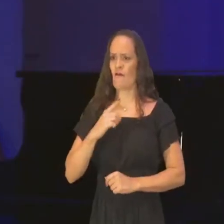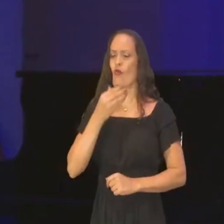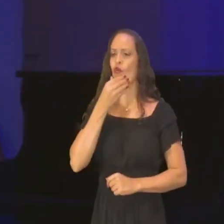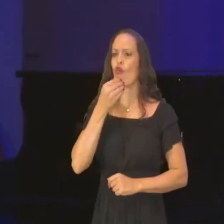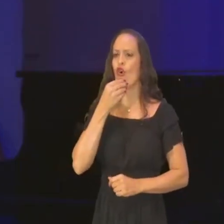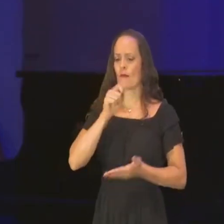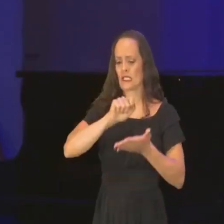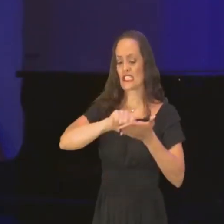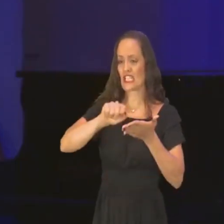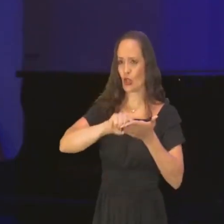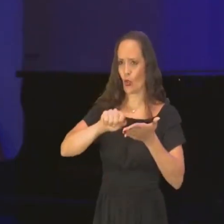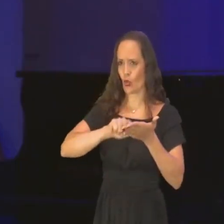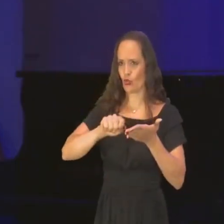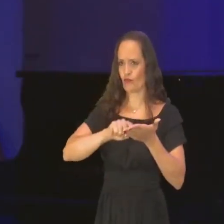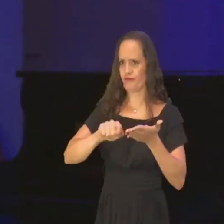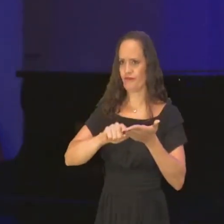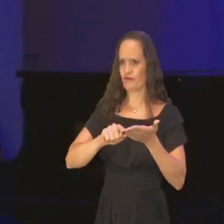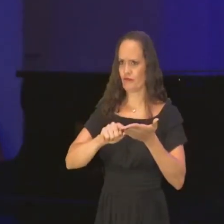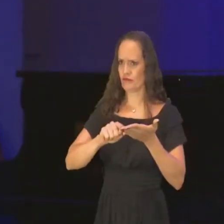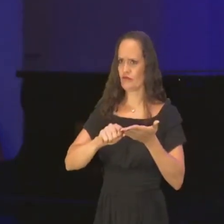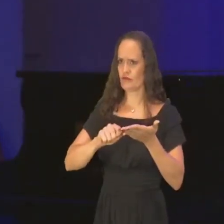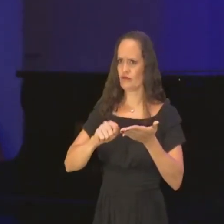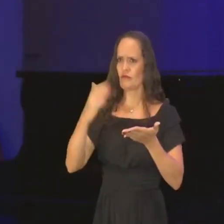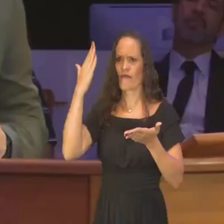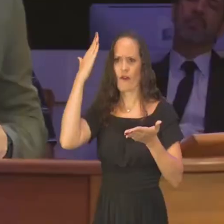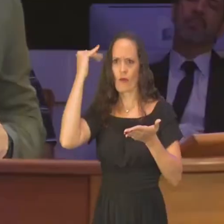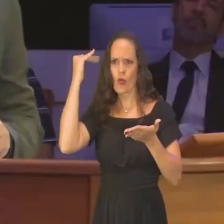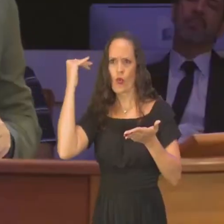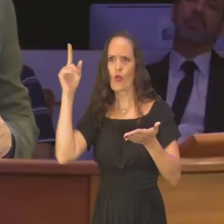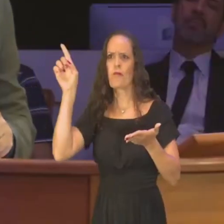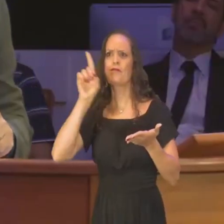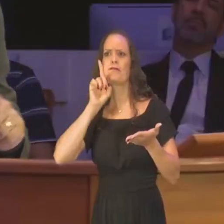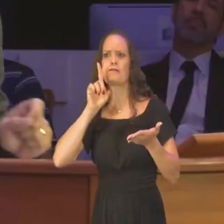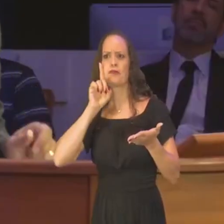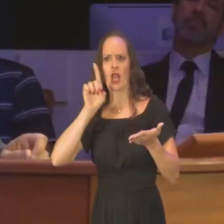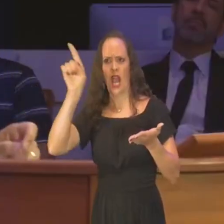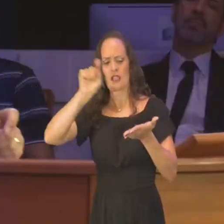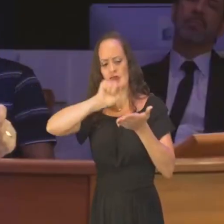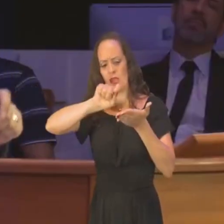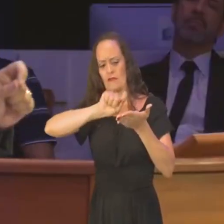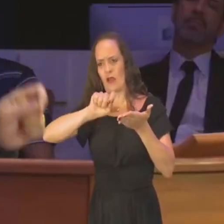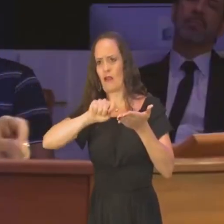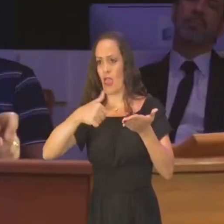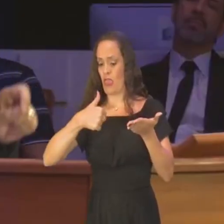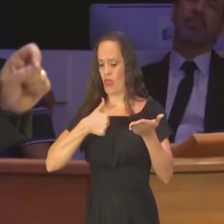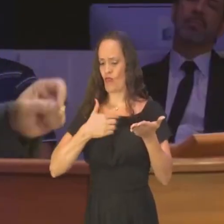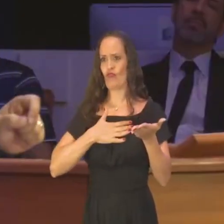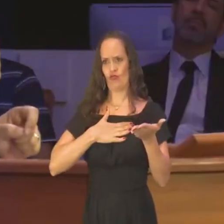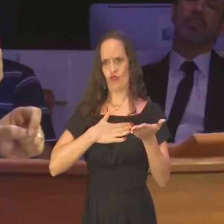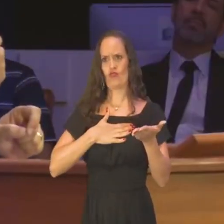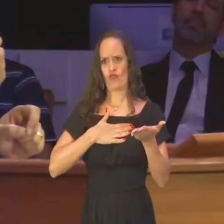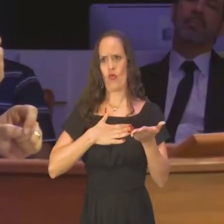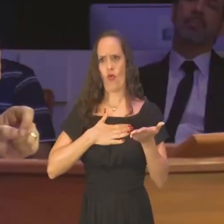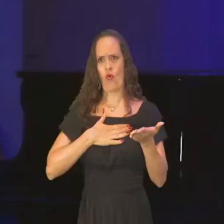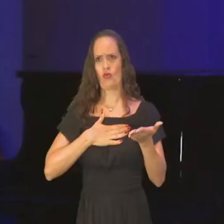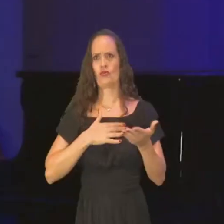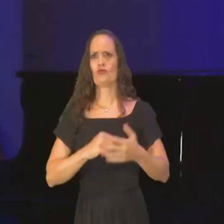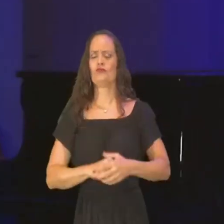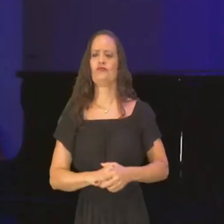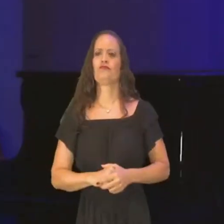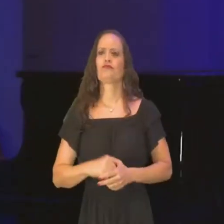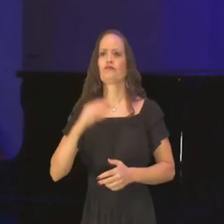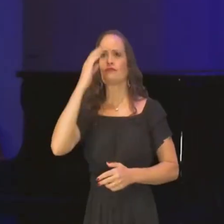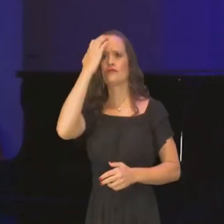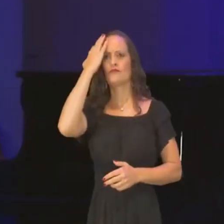escritor evangélico americano, que eu particularmente li alguns livros, o Philip Yancey.